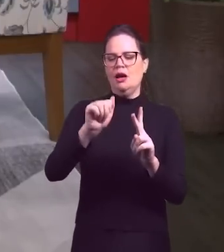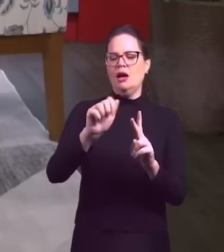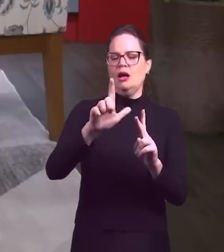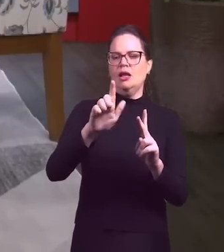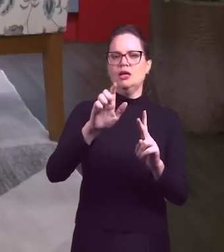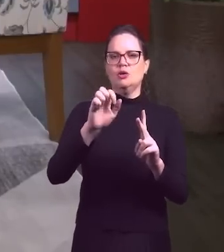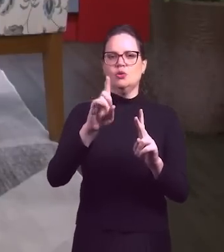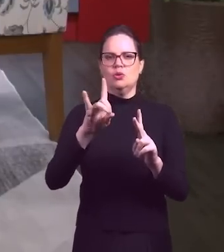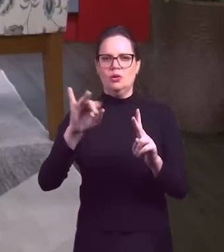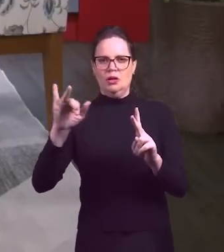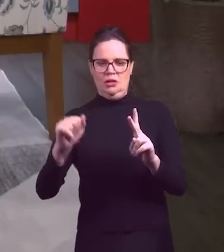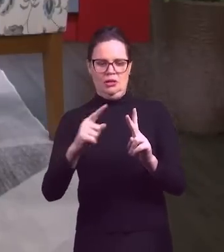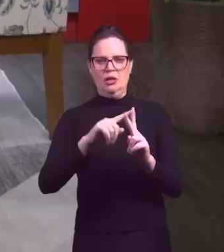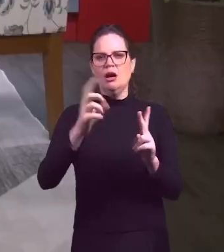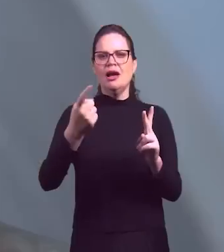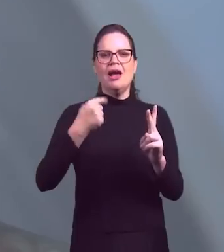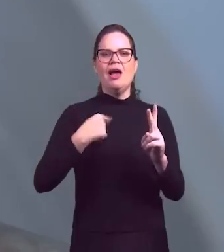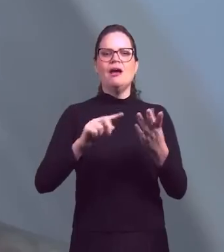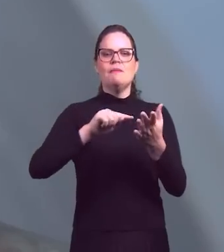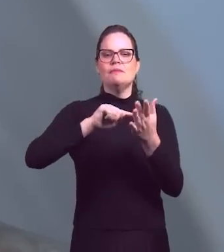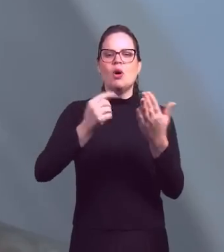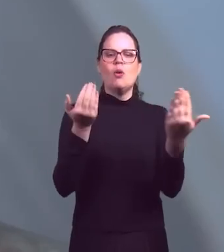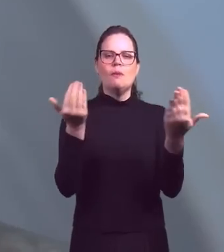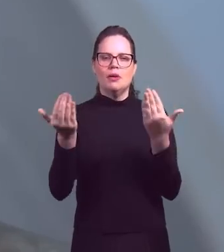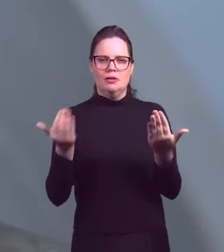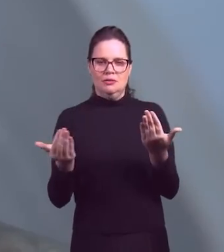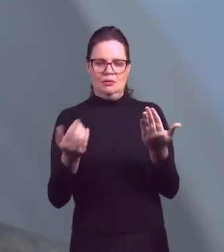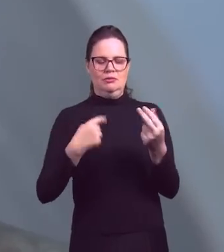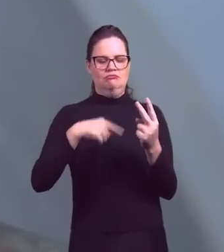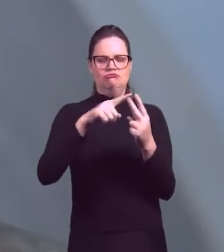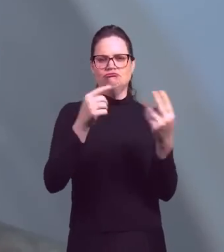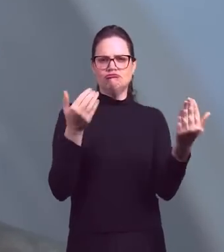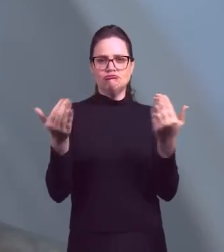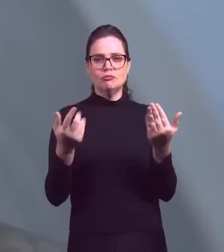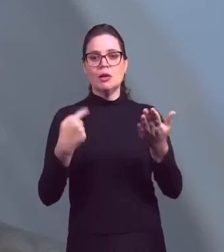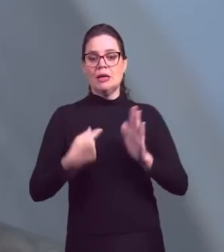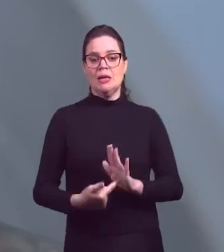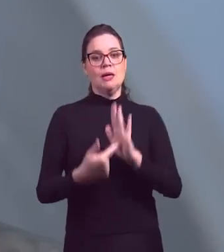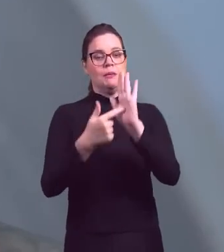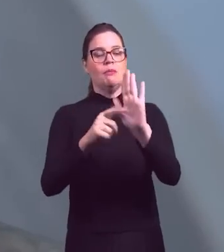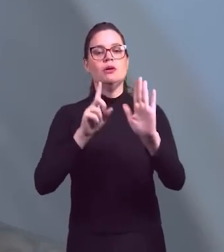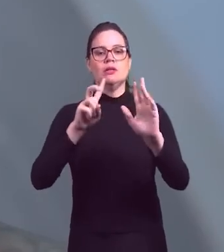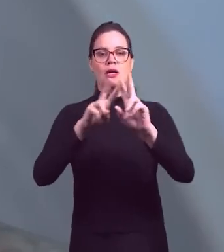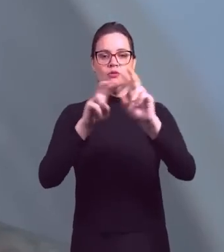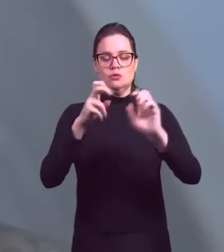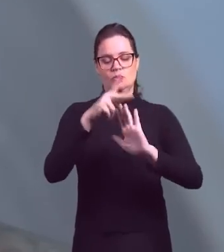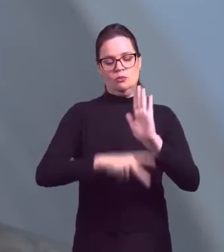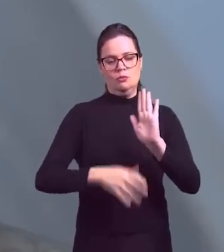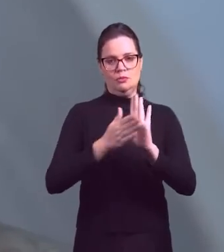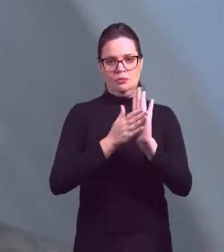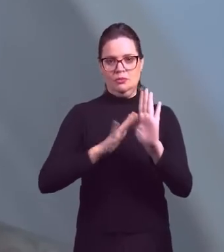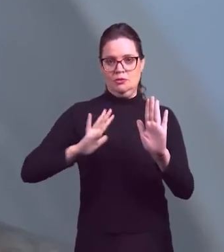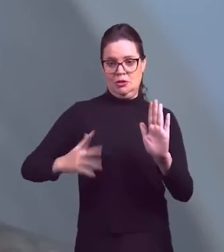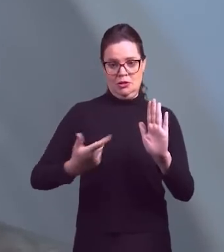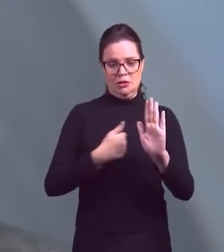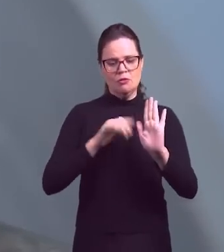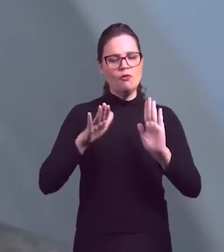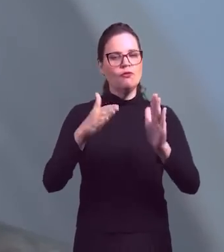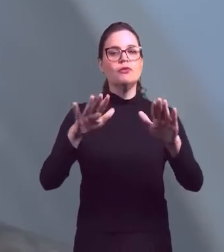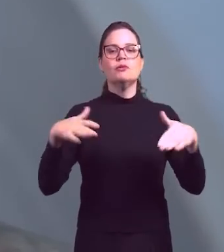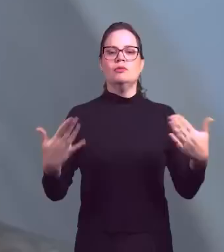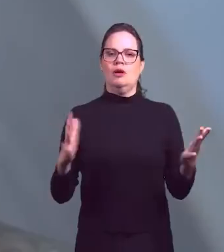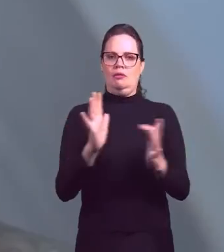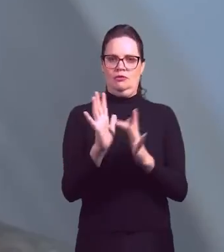alegoria, figura, apontando para o Senhor Jesus, para o projeto de salvação, nos é